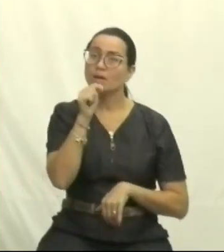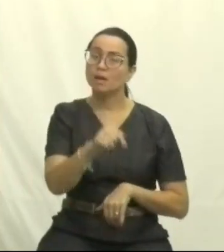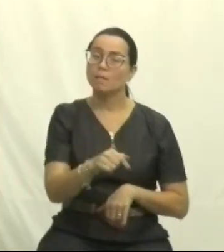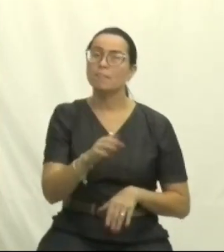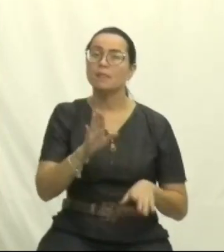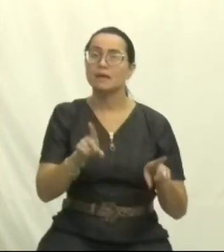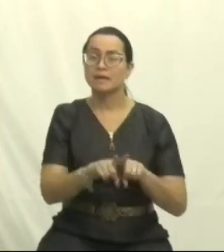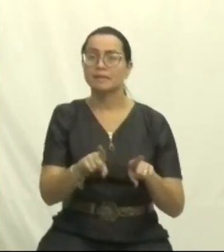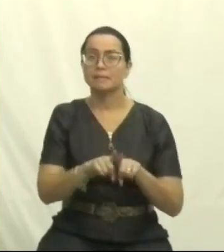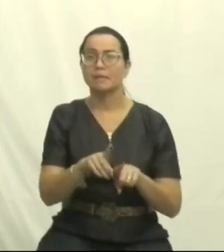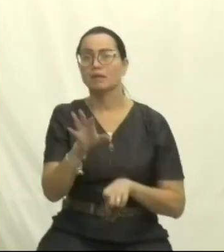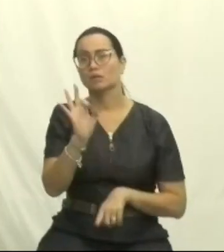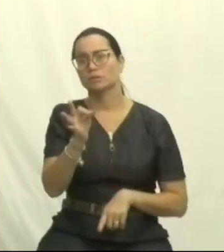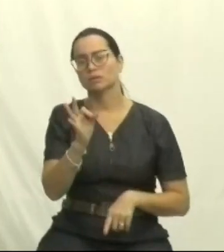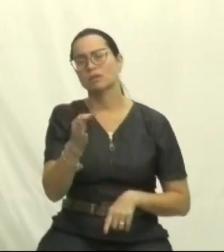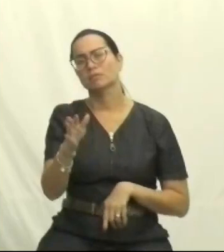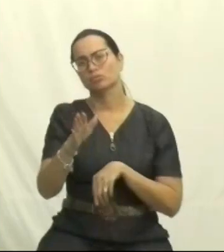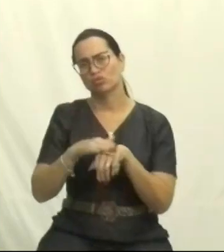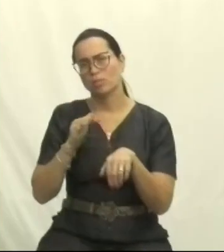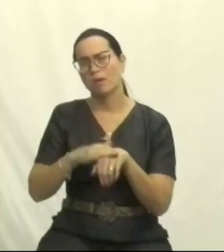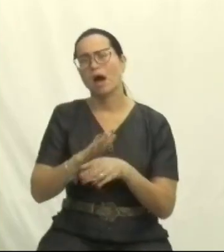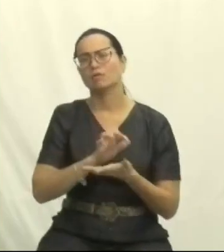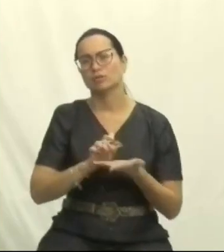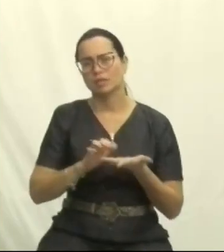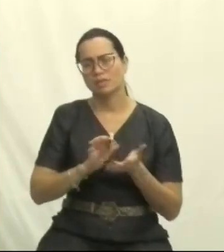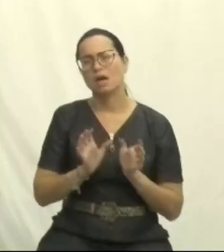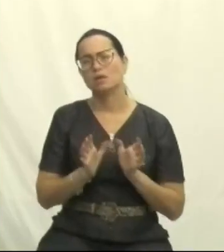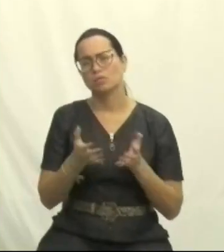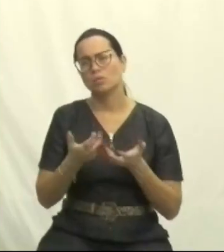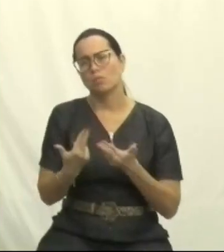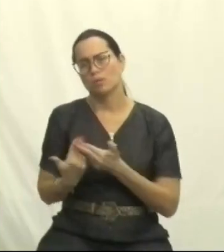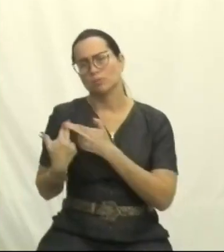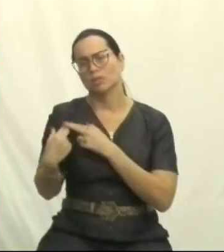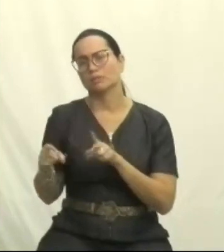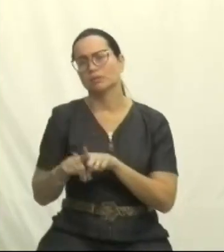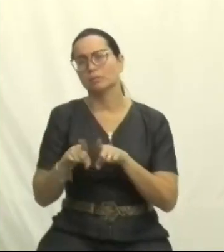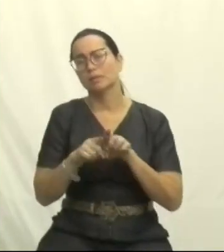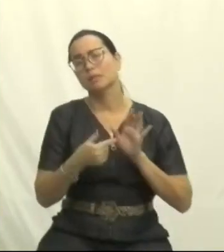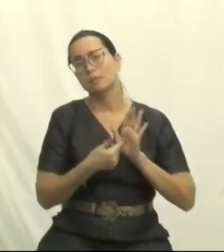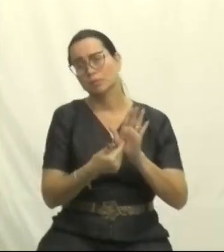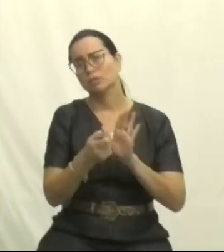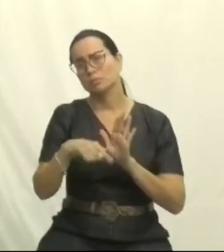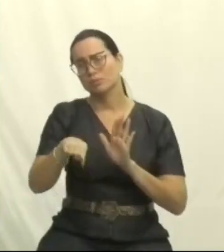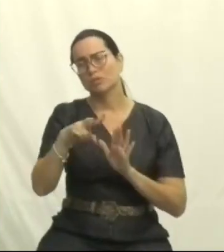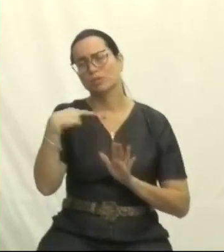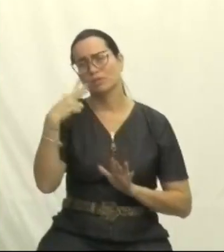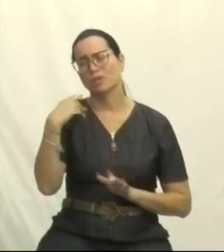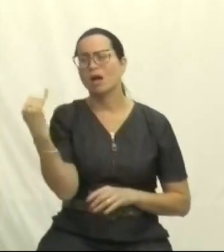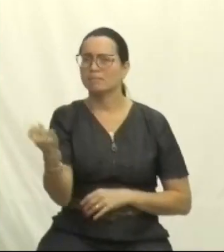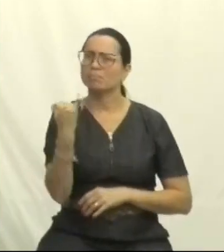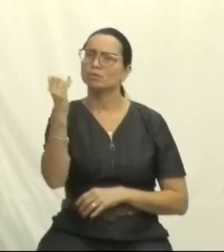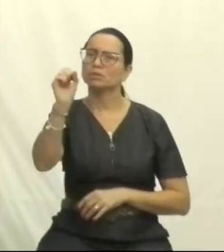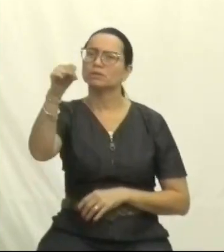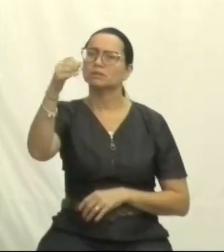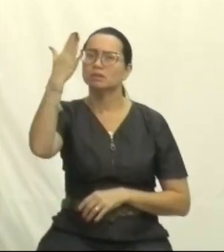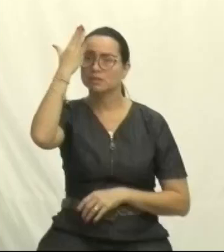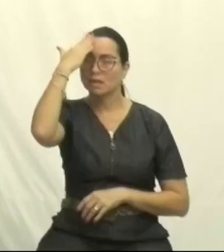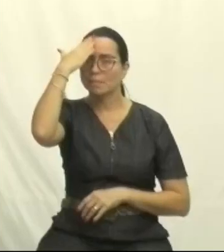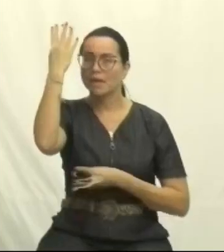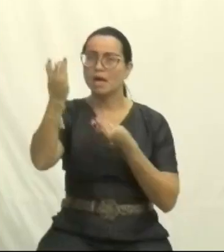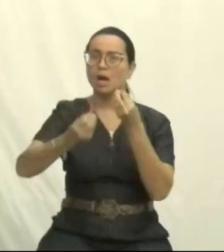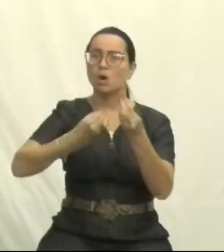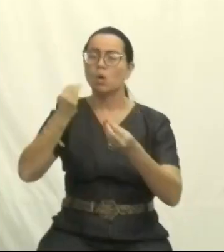certeza trazer o Tita aqui, o secretário com a sua equipe, para estar apresentando para os demais vereadores. É muito importante a gente saber como é que